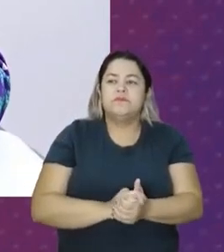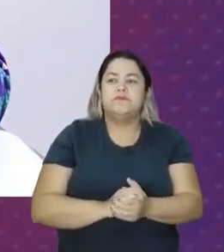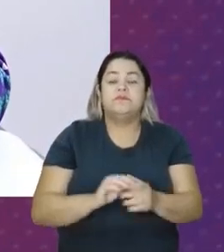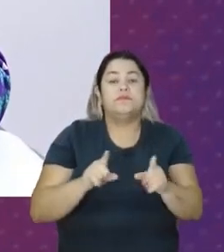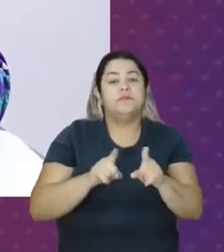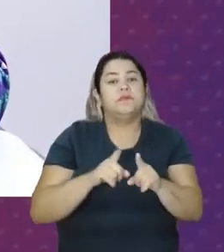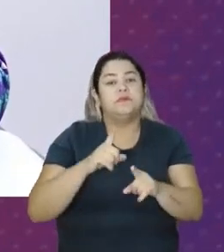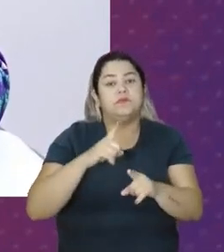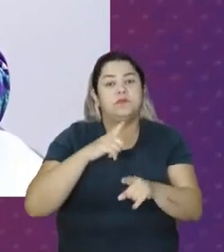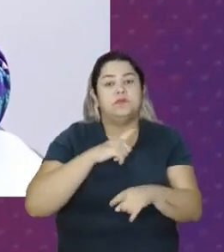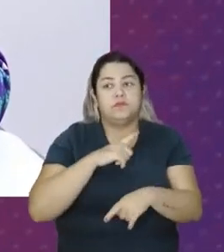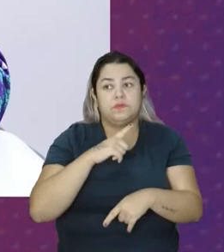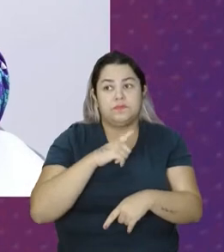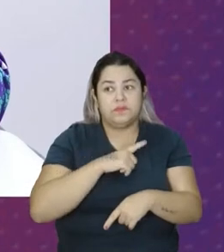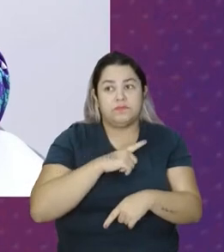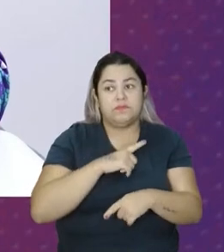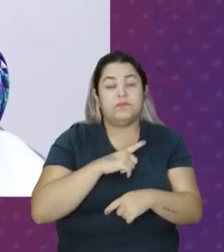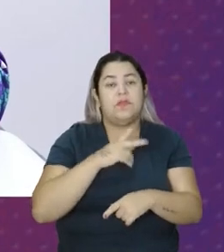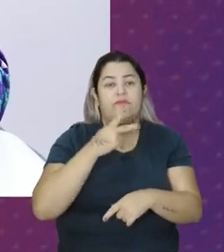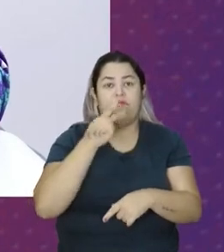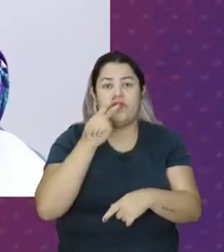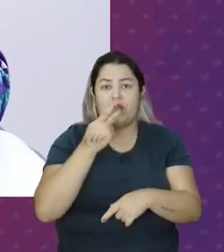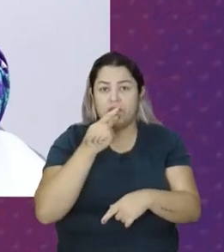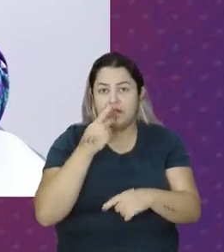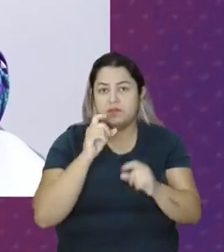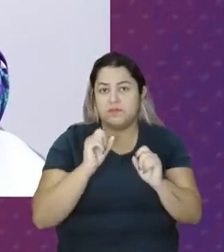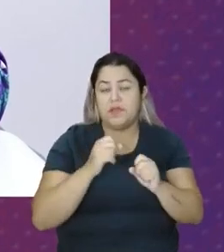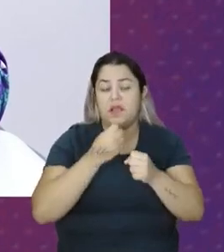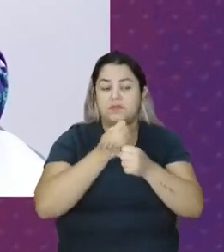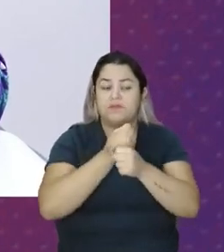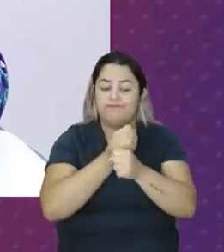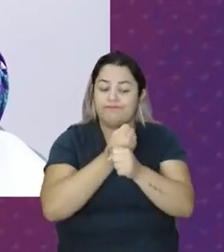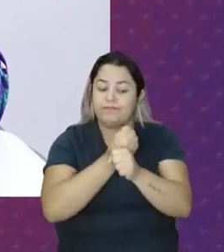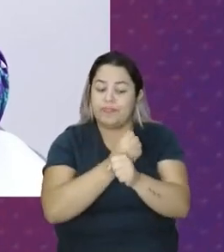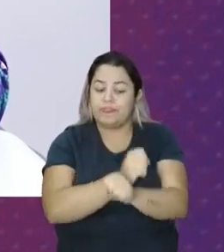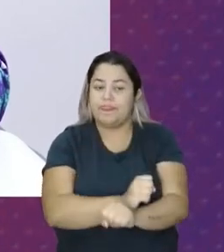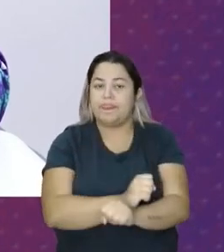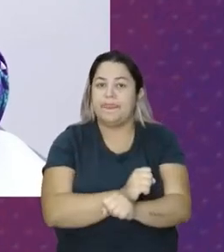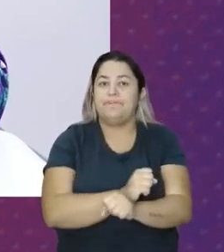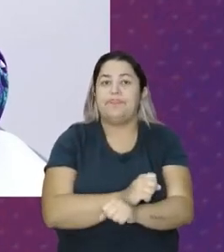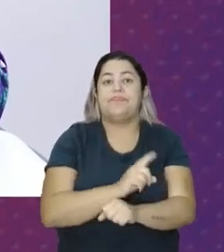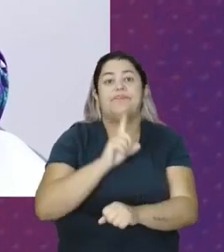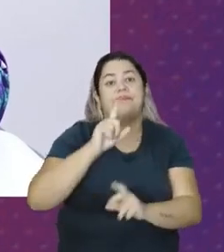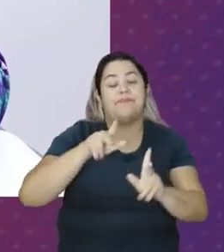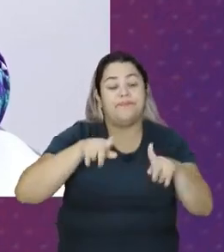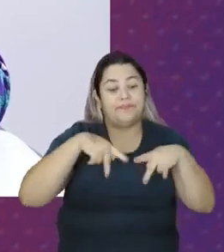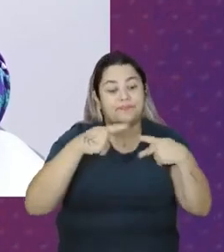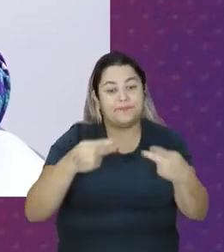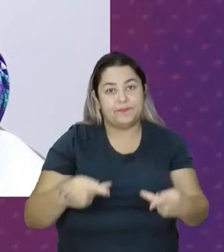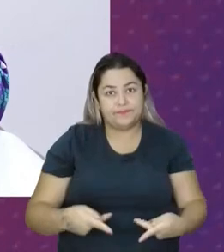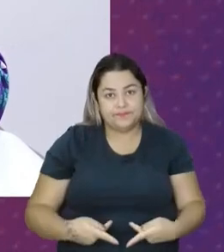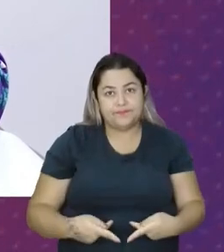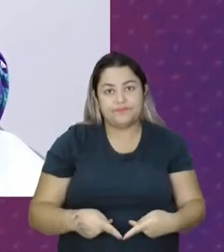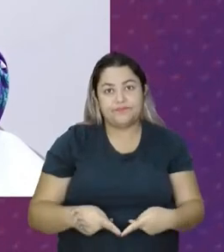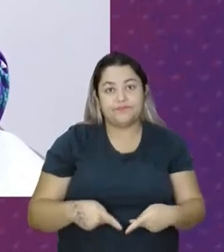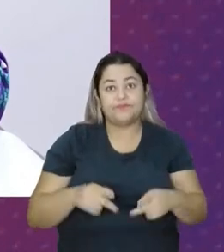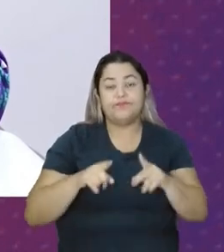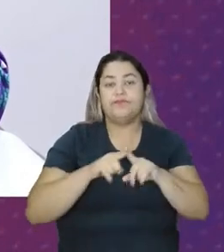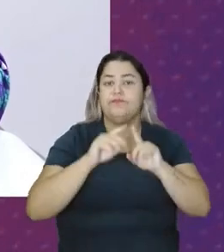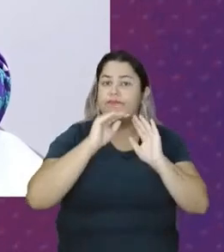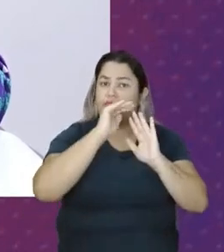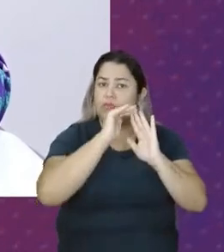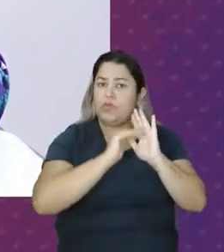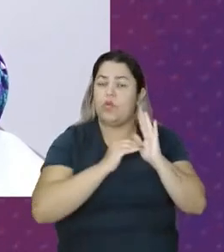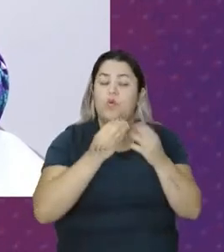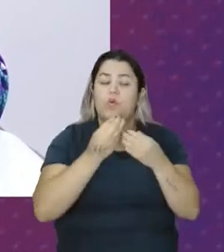como argumento para justificar a escravização de seres humanos em larga escala,